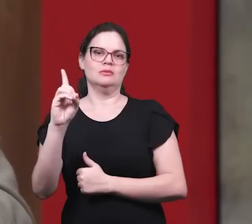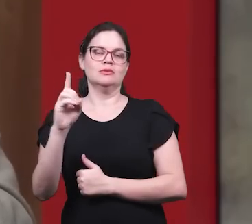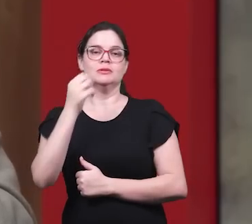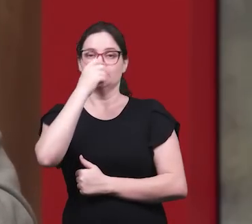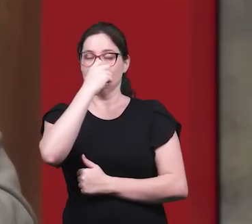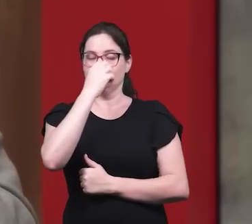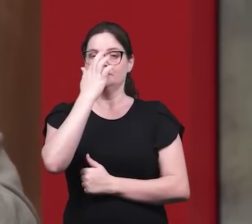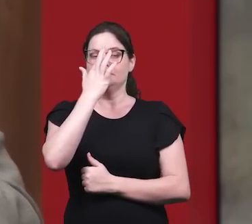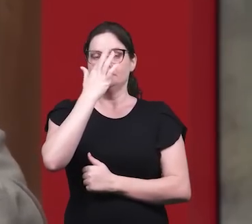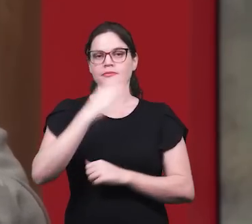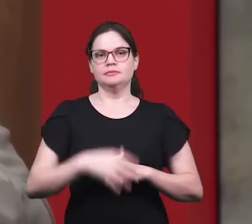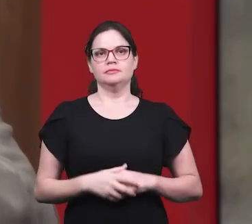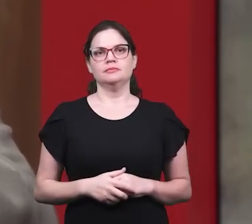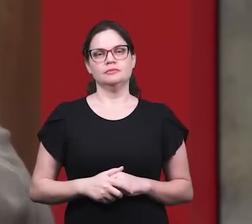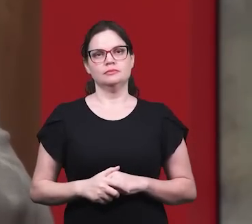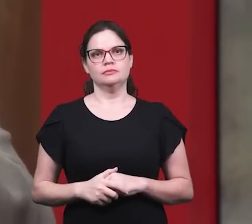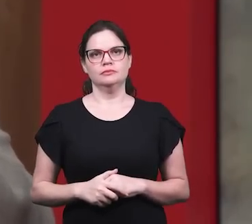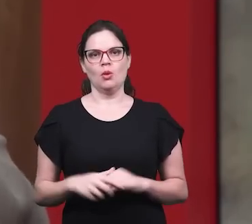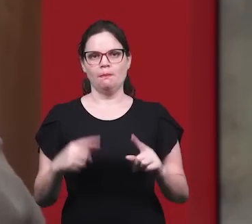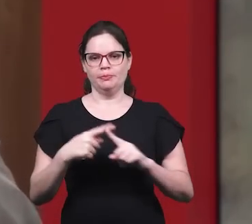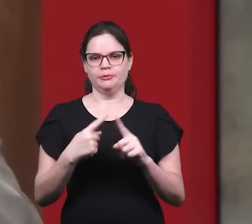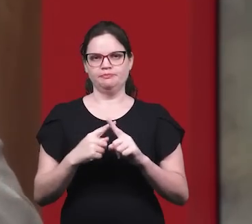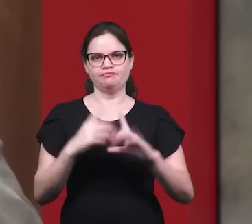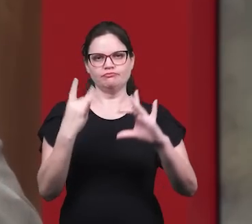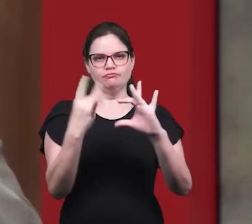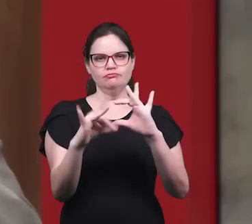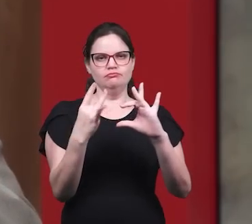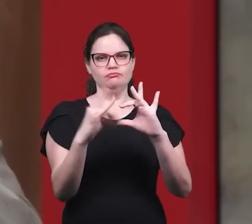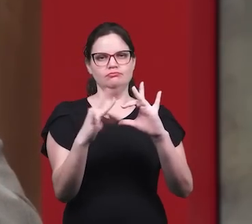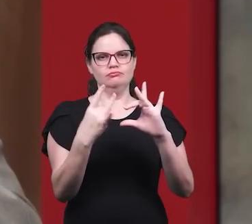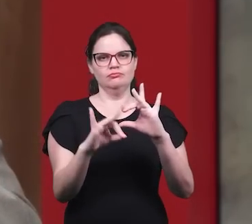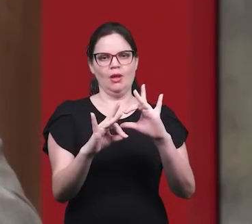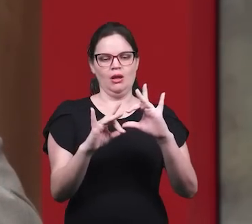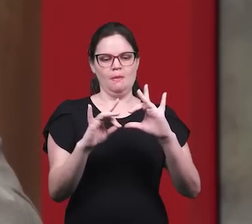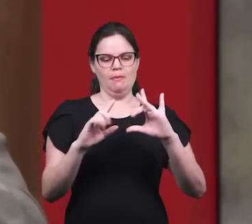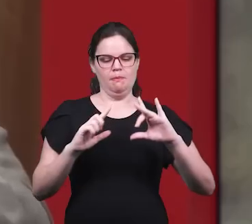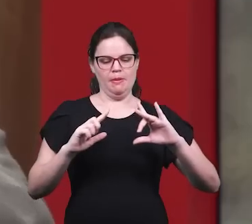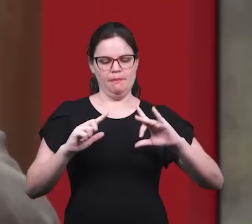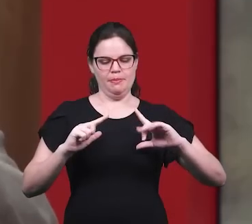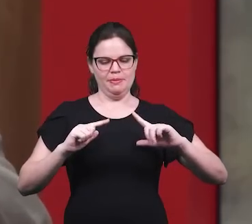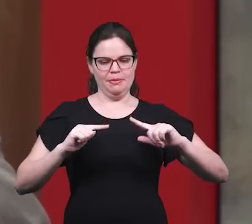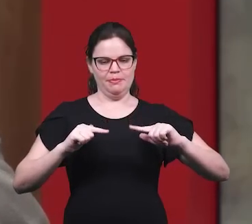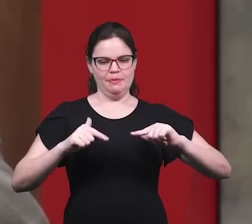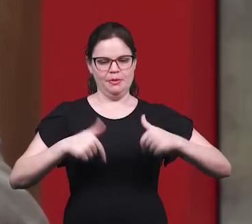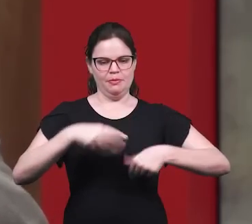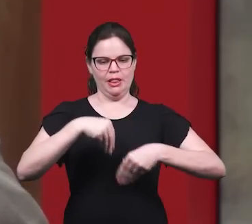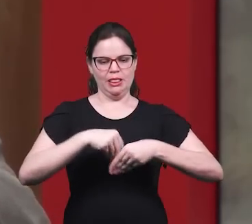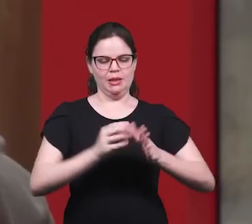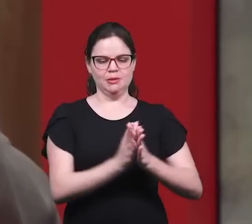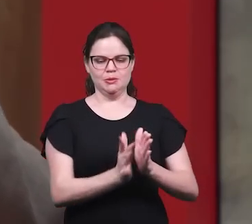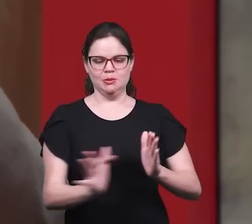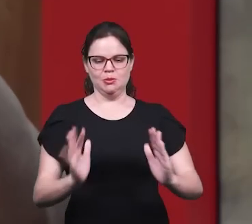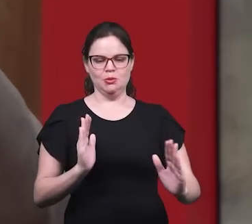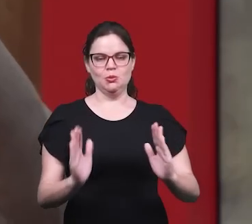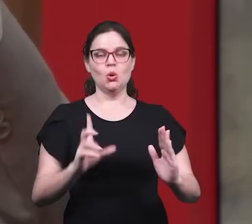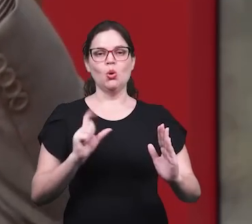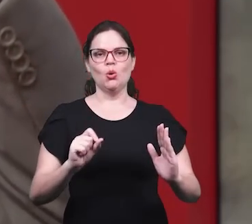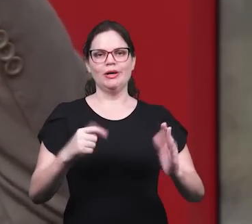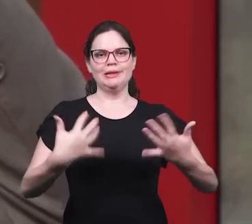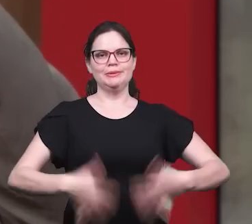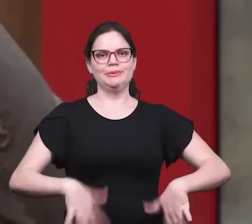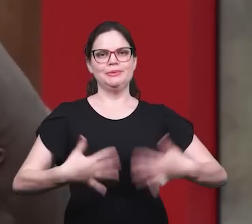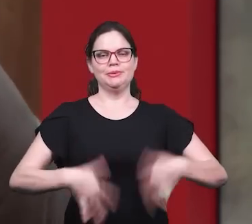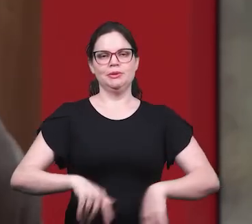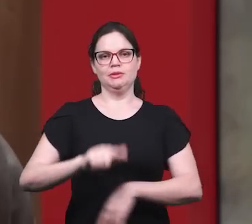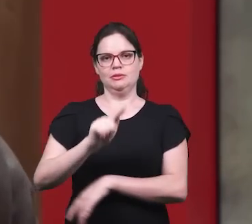que ele vai se revelar dentro da grande tribulação. A igreja já está